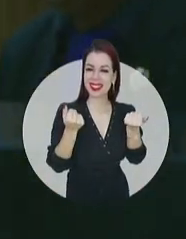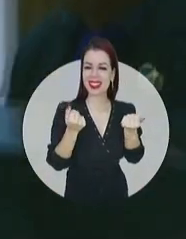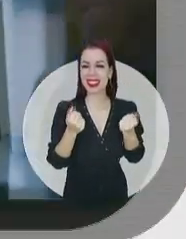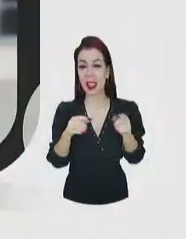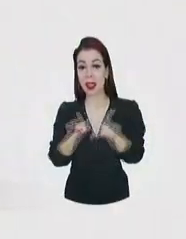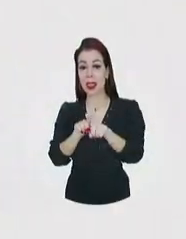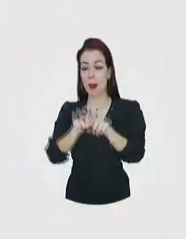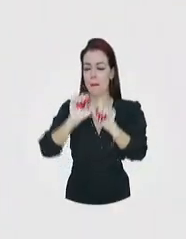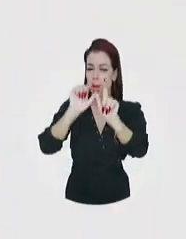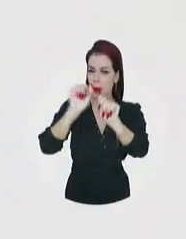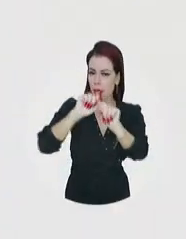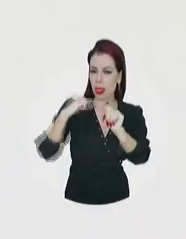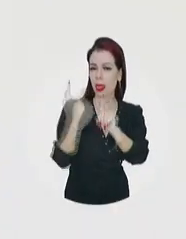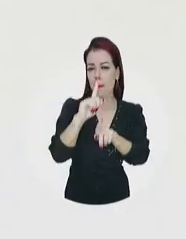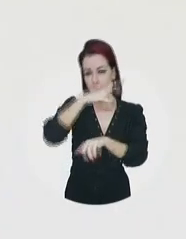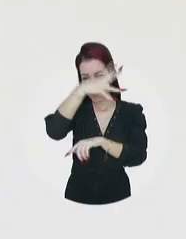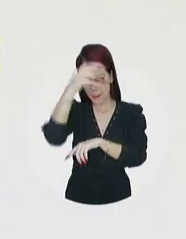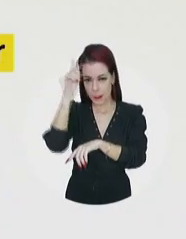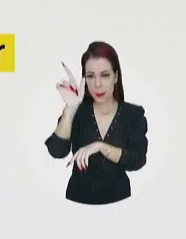é só chegar.